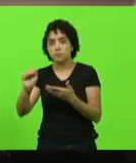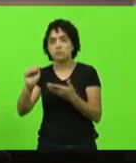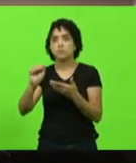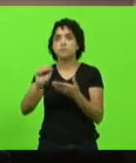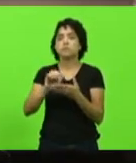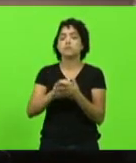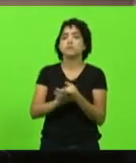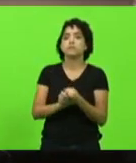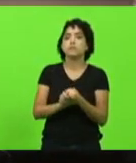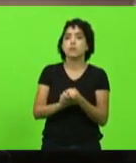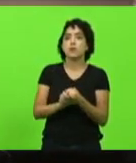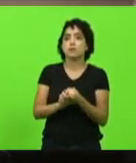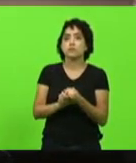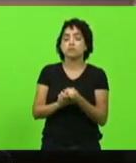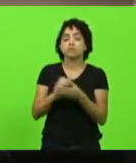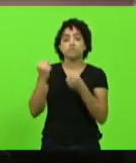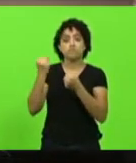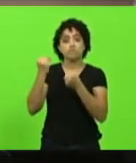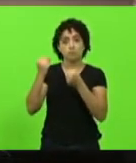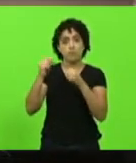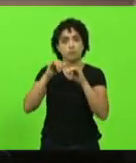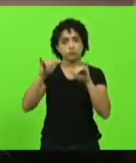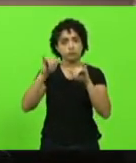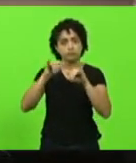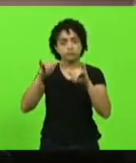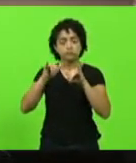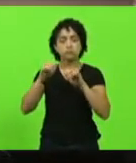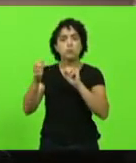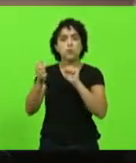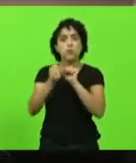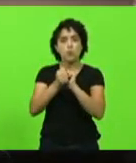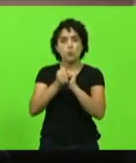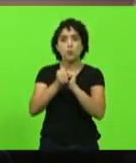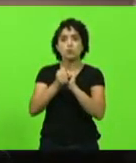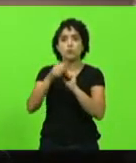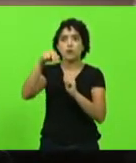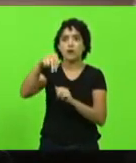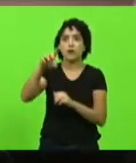forte lá. E se juntou ontem a nós a sucursal da ND.